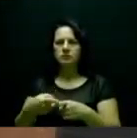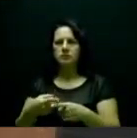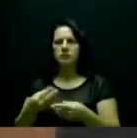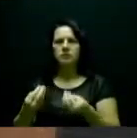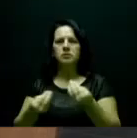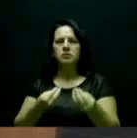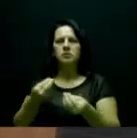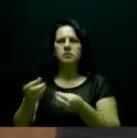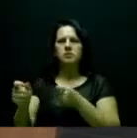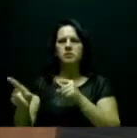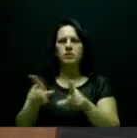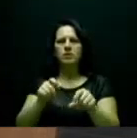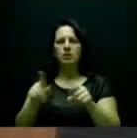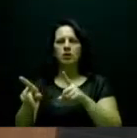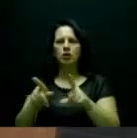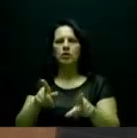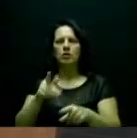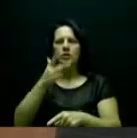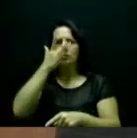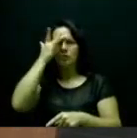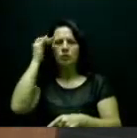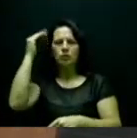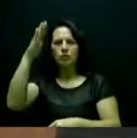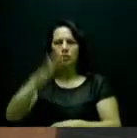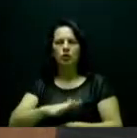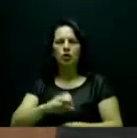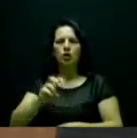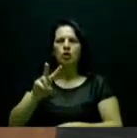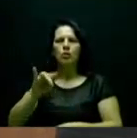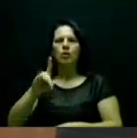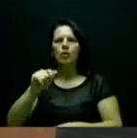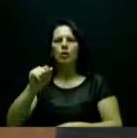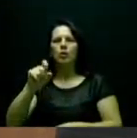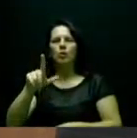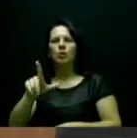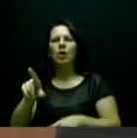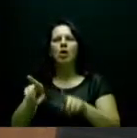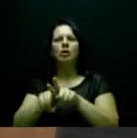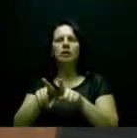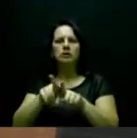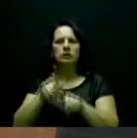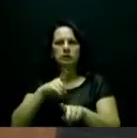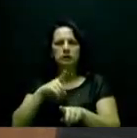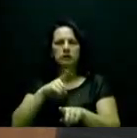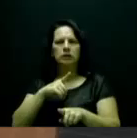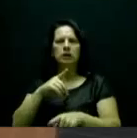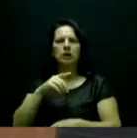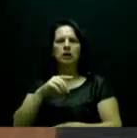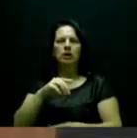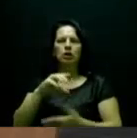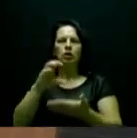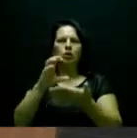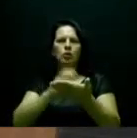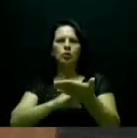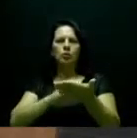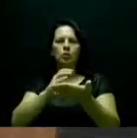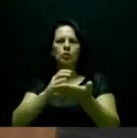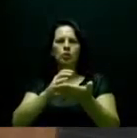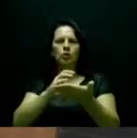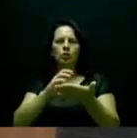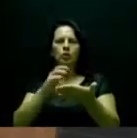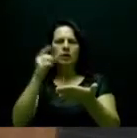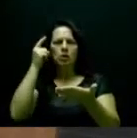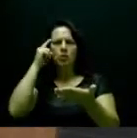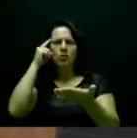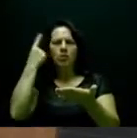onde vieram os ataques, né? Porque os bandidos virtuais, você hoje tem escritório especializado que através de IPs você pega, né? Agora, só